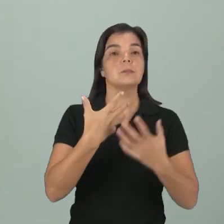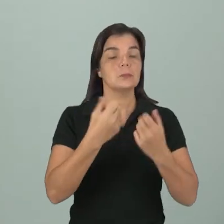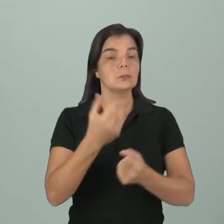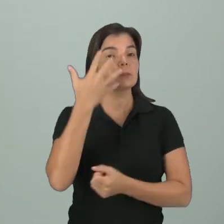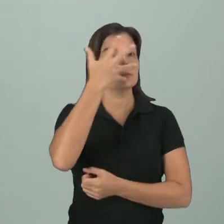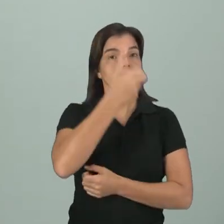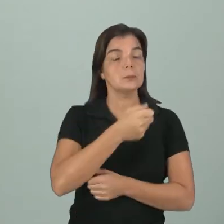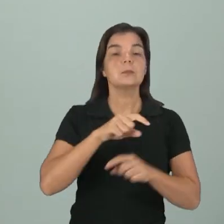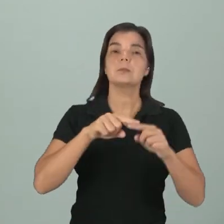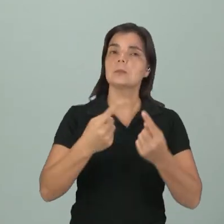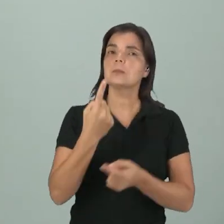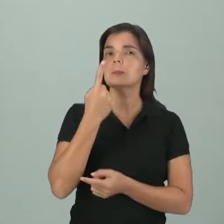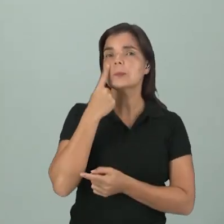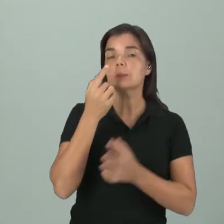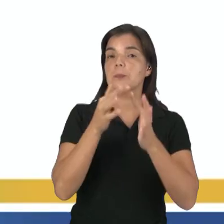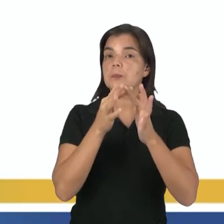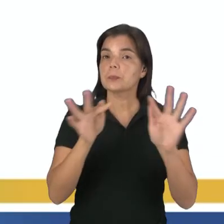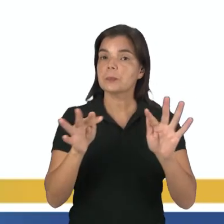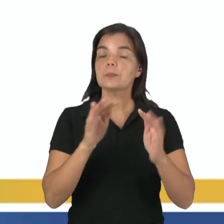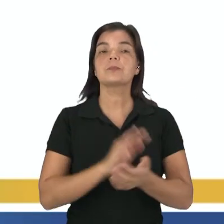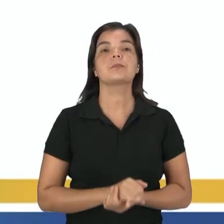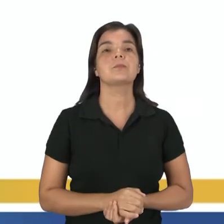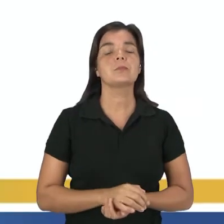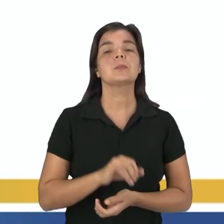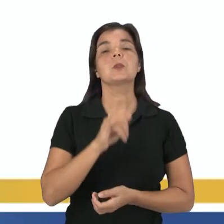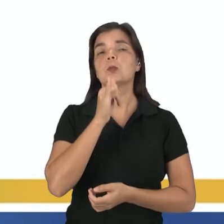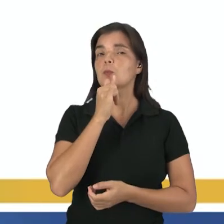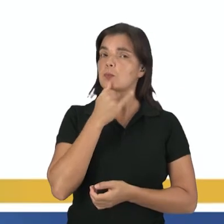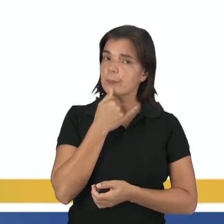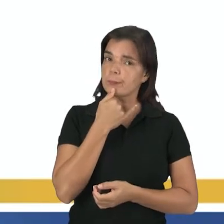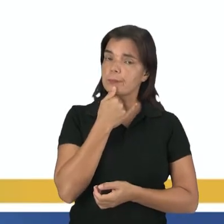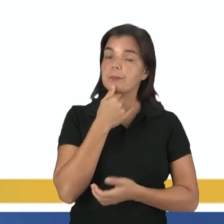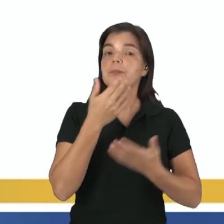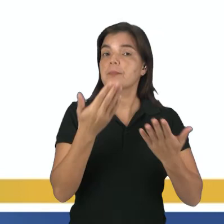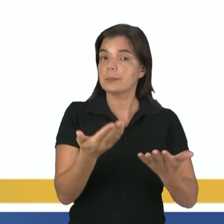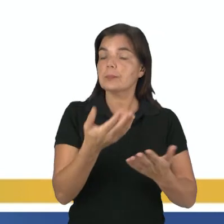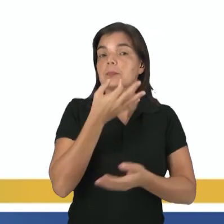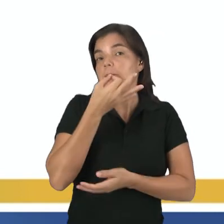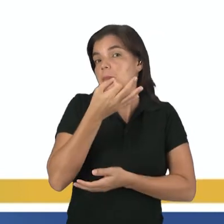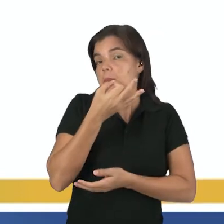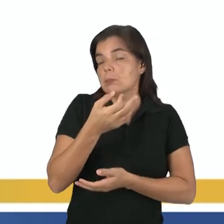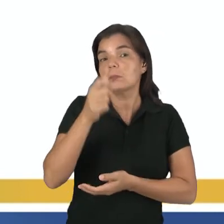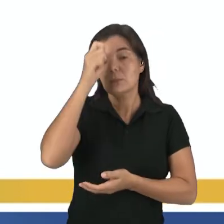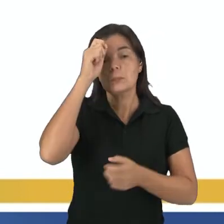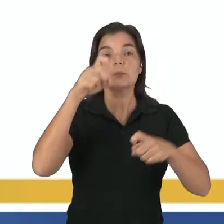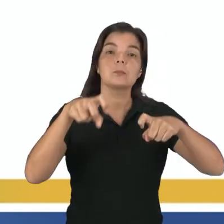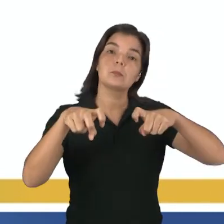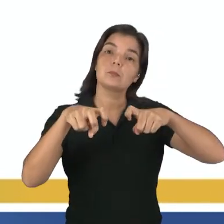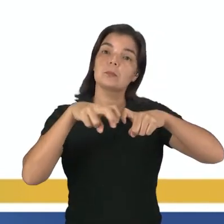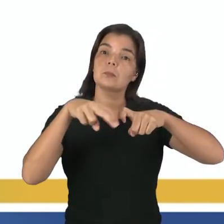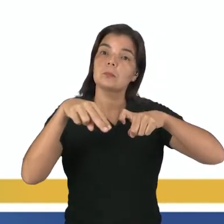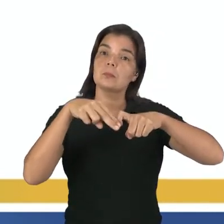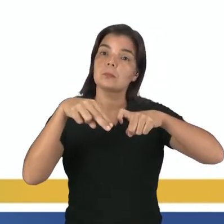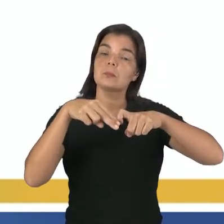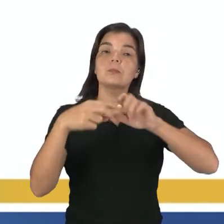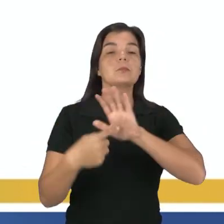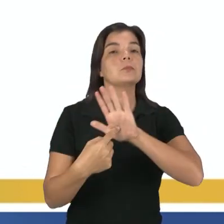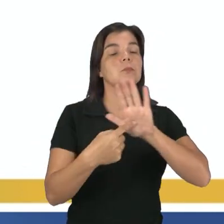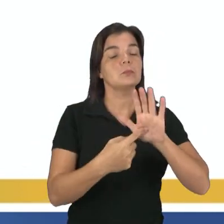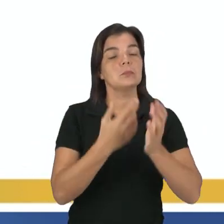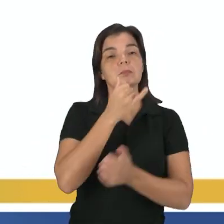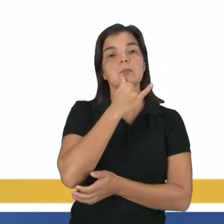considerarem bonitas. Olha a frase destacada, isso é muito triste. É um posicionamento da nutricionista. Ela mostra